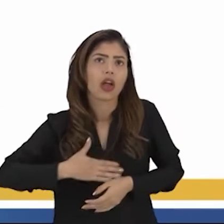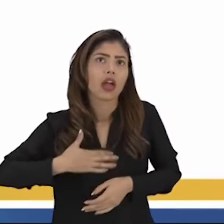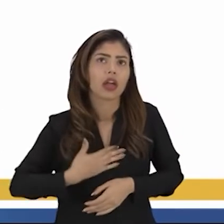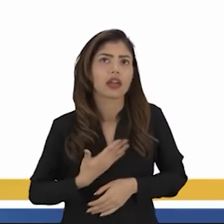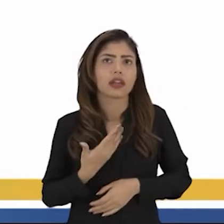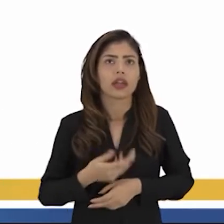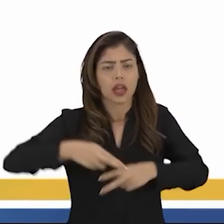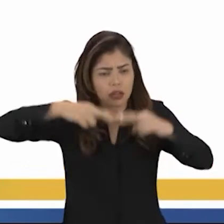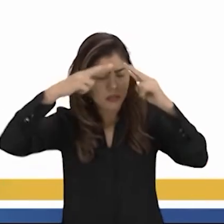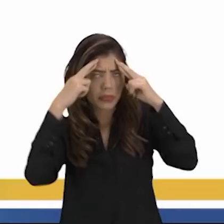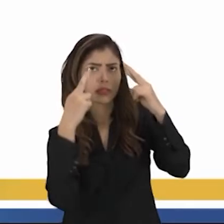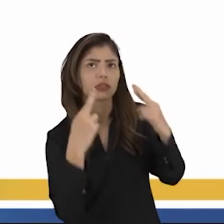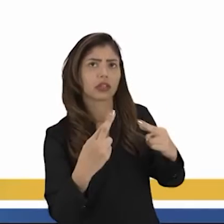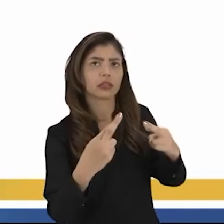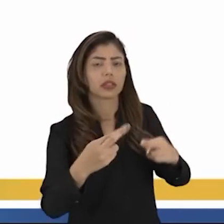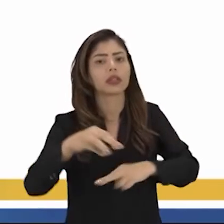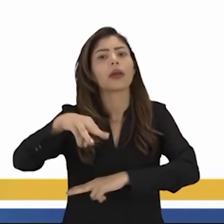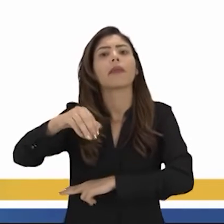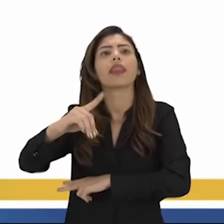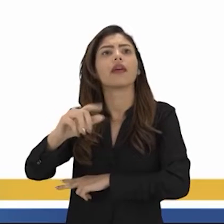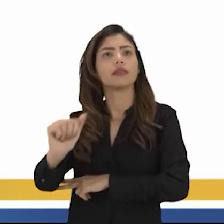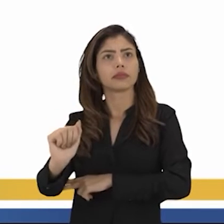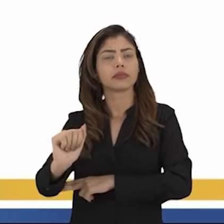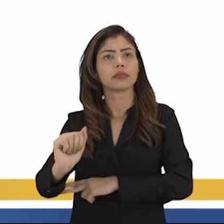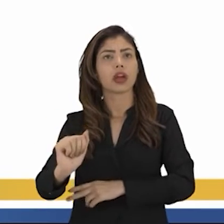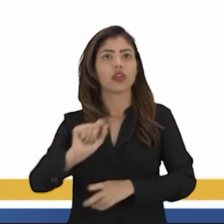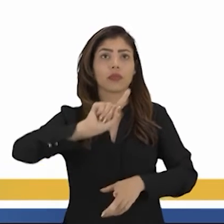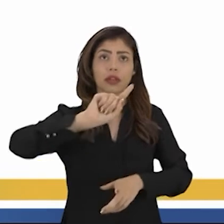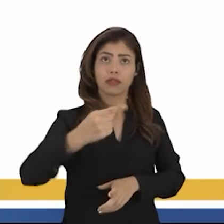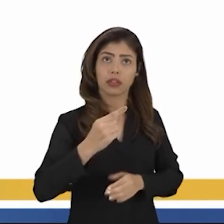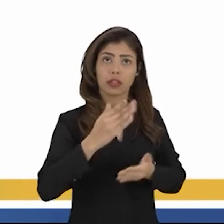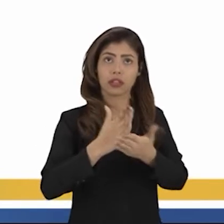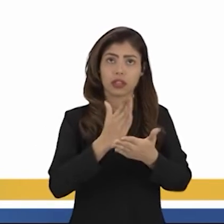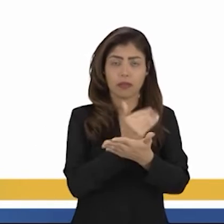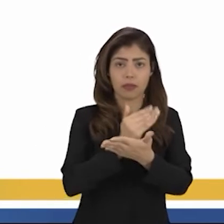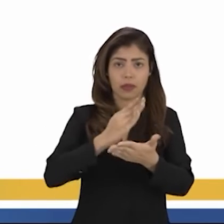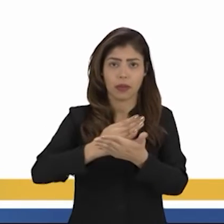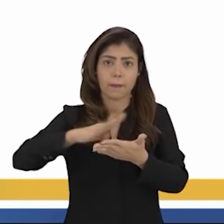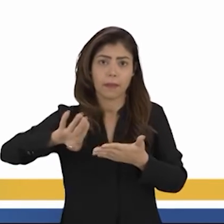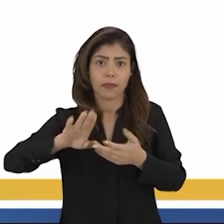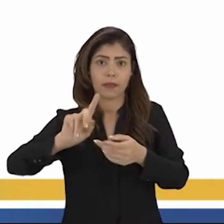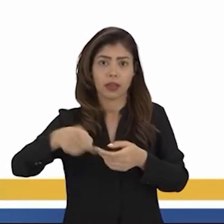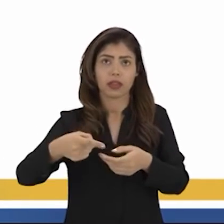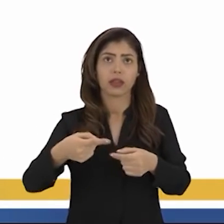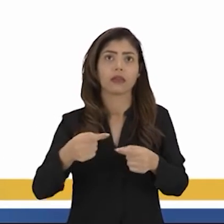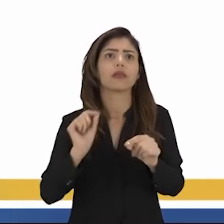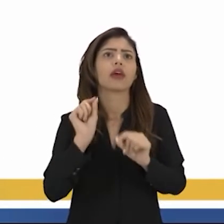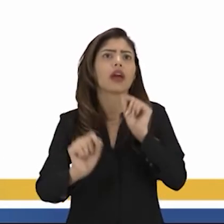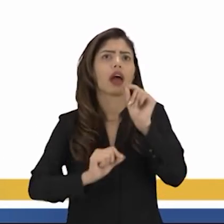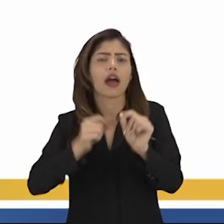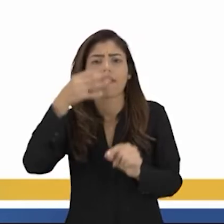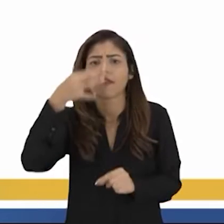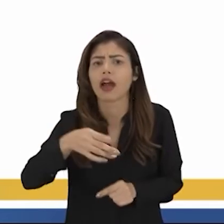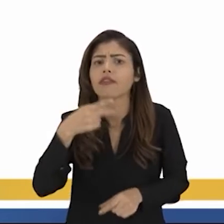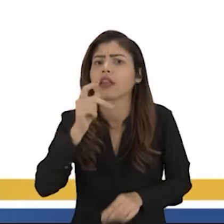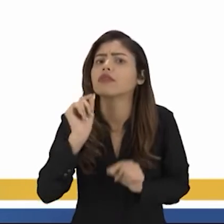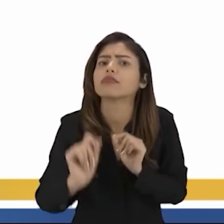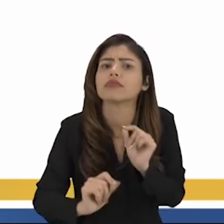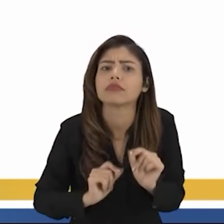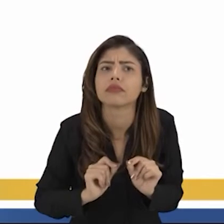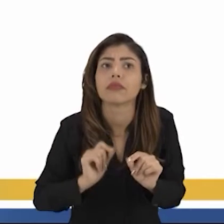Gostaria que respeitasse, madame. Sobre a vírgula que separa o termo madame, é correto afirmar que